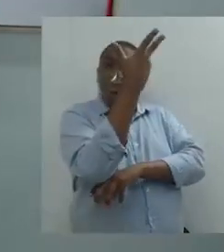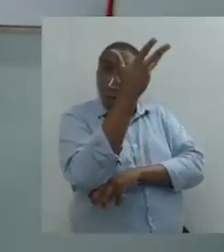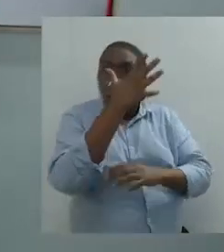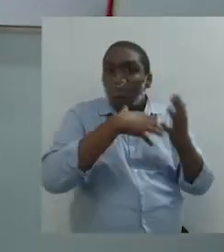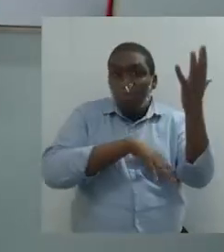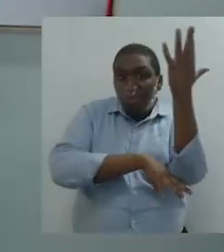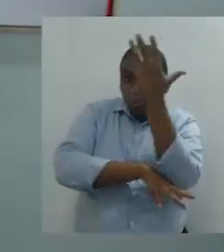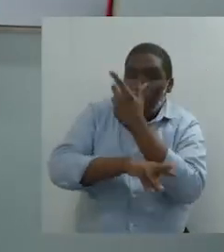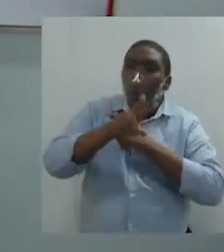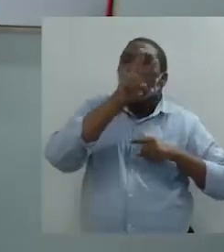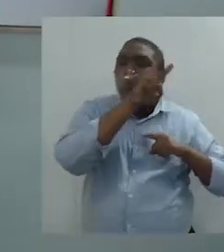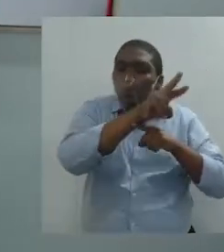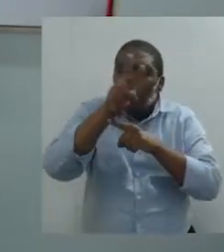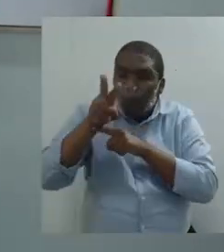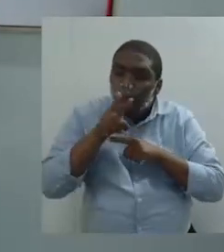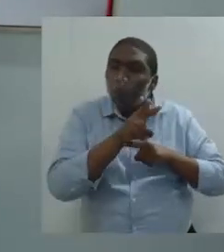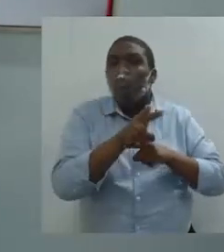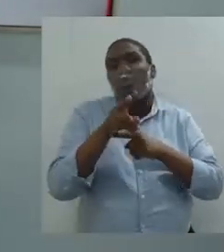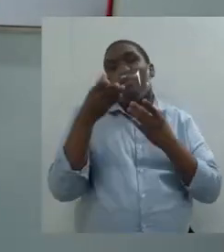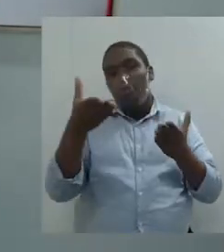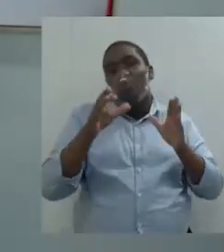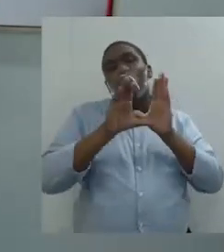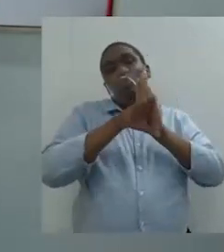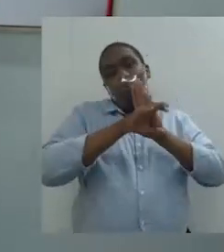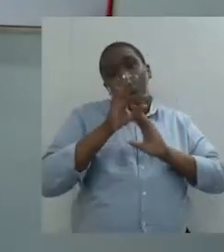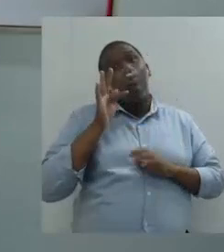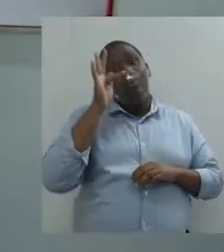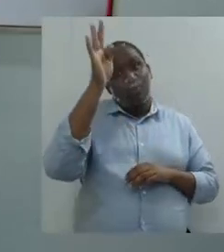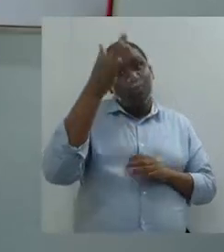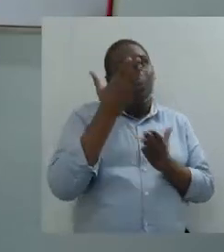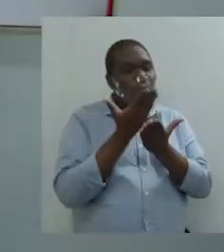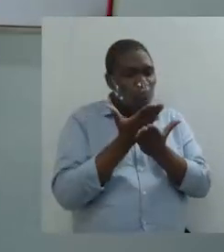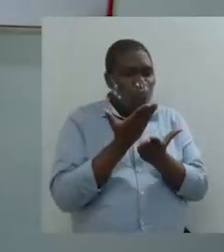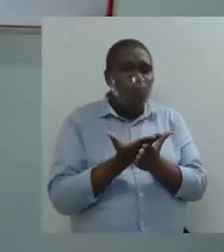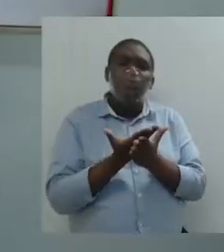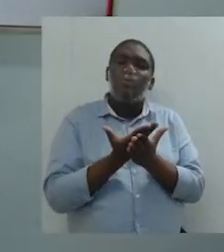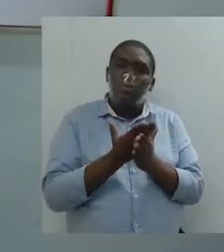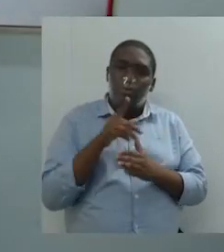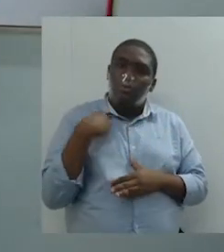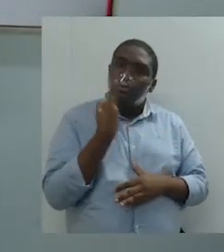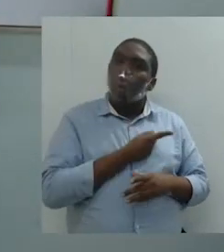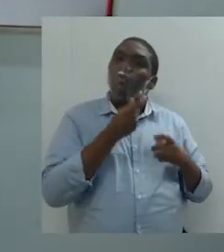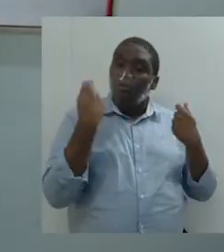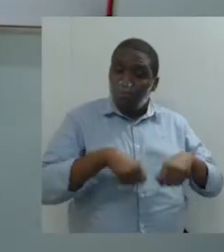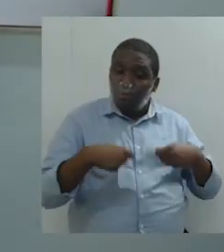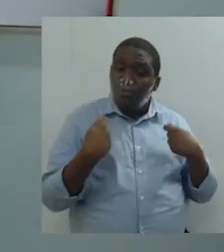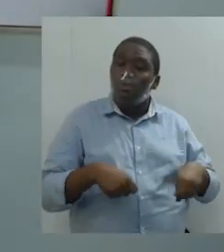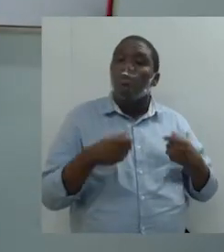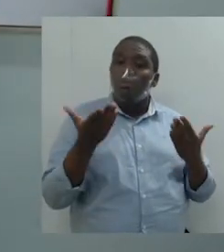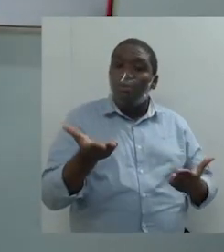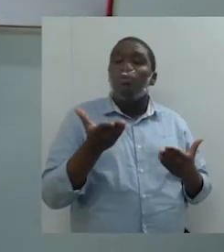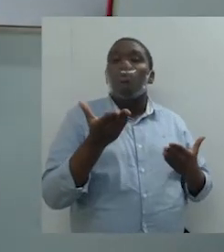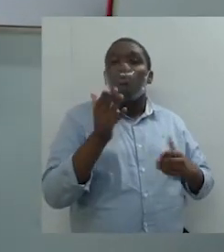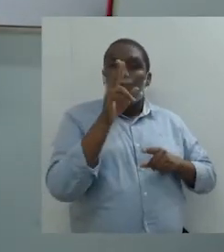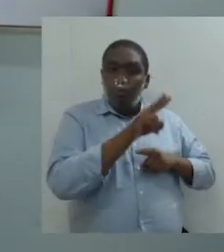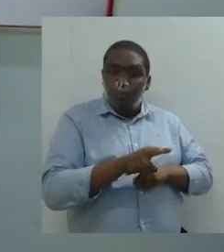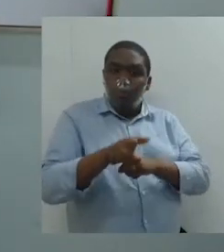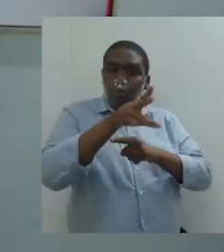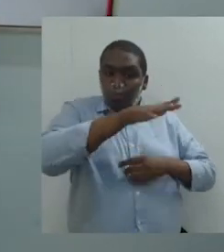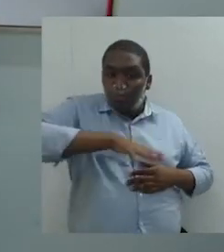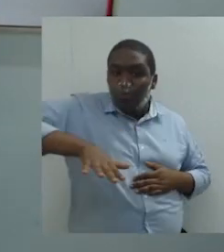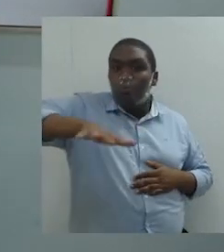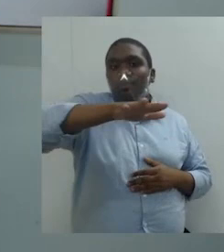mesmo, que é outro conceito que nós vamos estudar. Precisamos preservar esse espaço